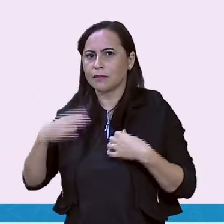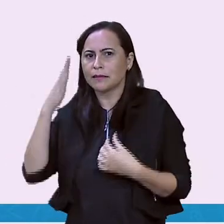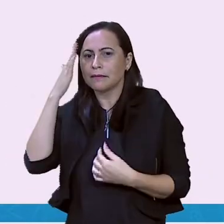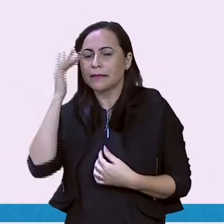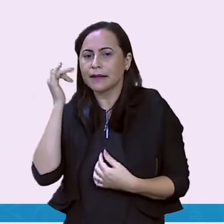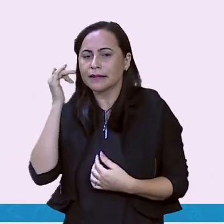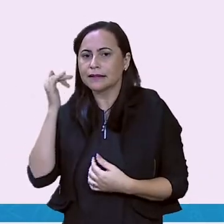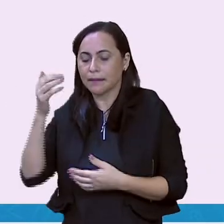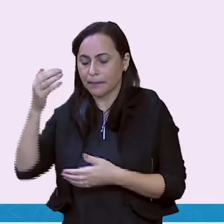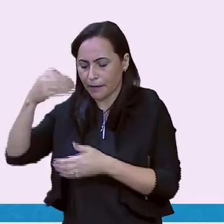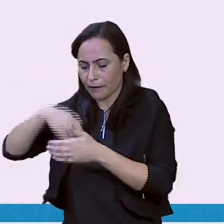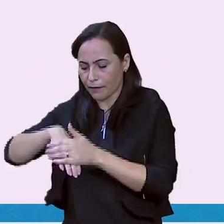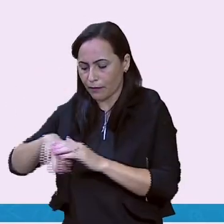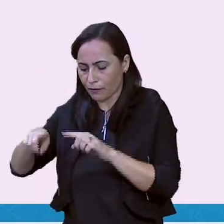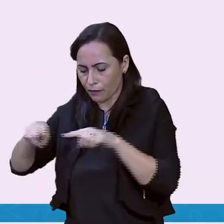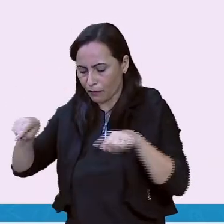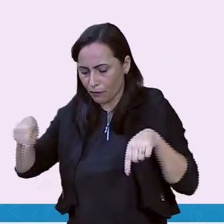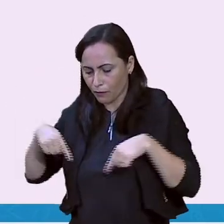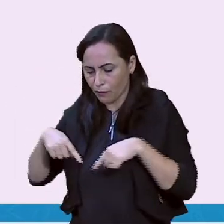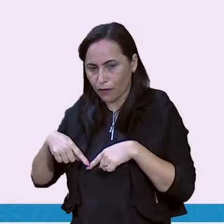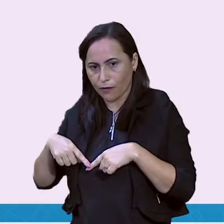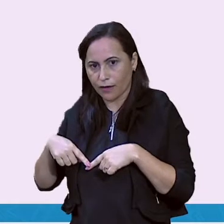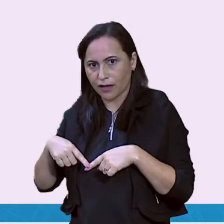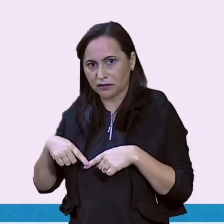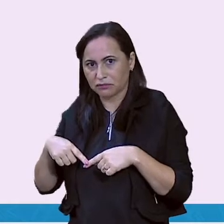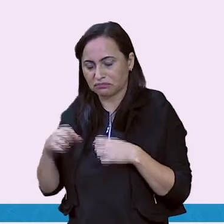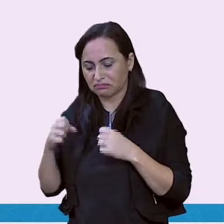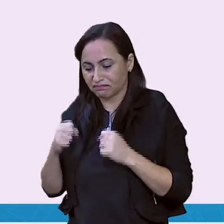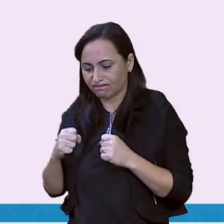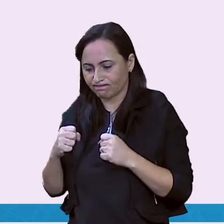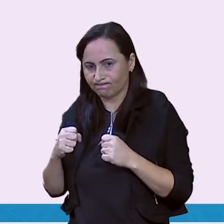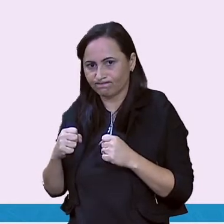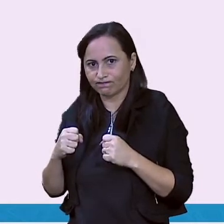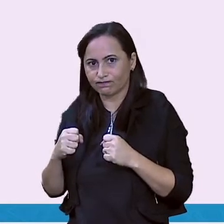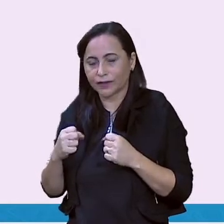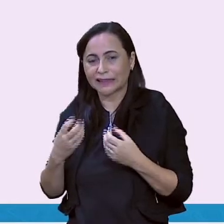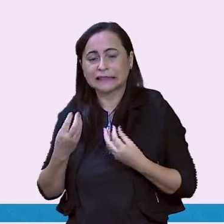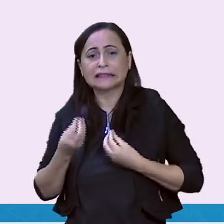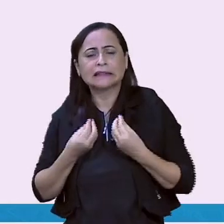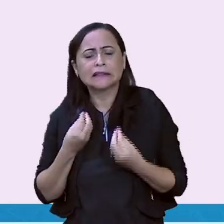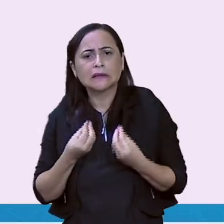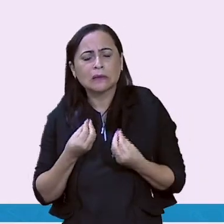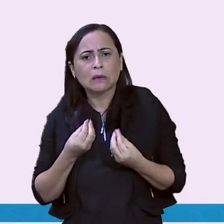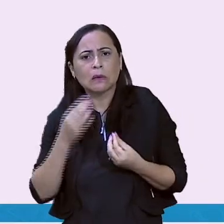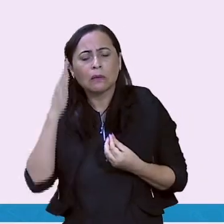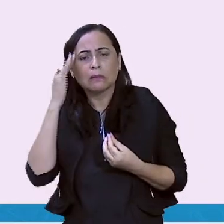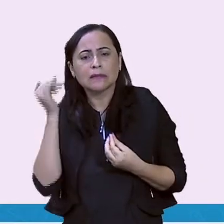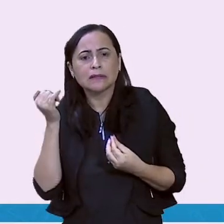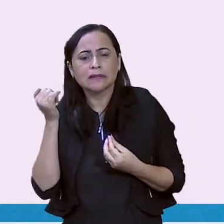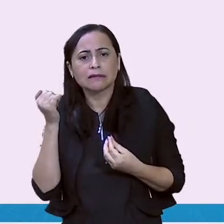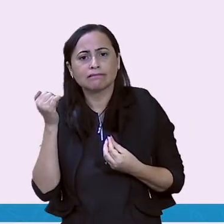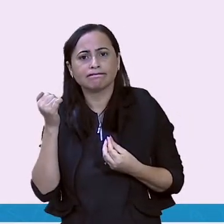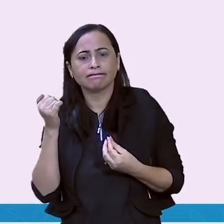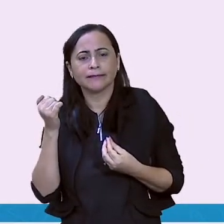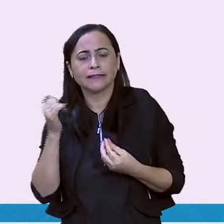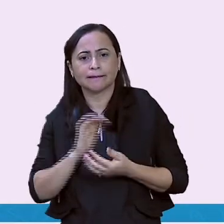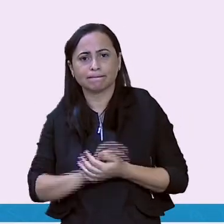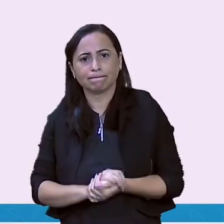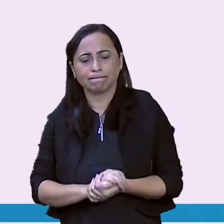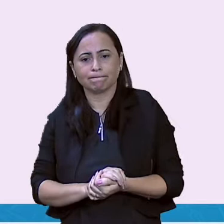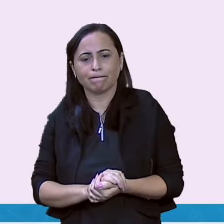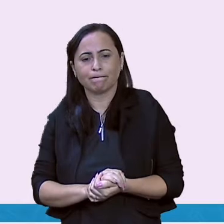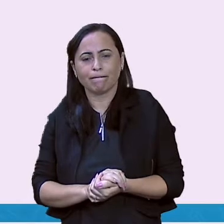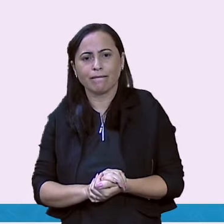Professora, vamos dizer que alguém vai comprar um guarda-roupa. Aí ela tem que saber o tamanho da parede dela para saber se